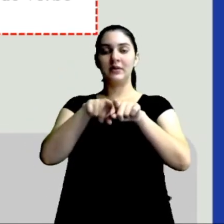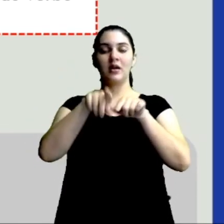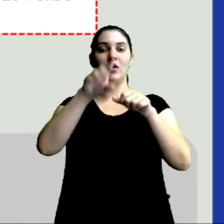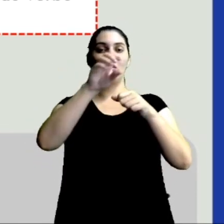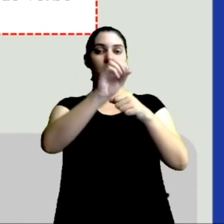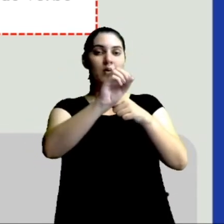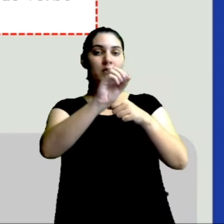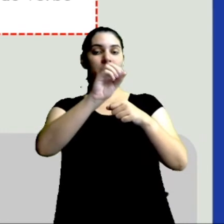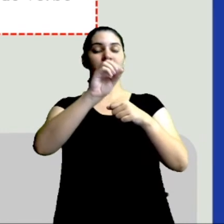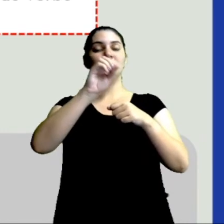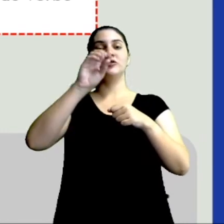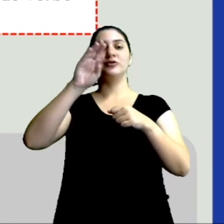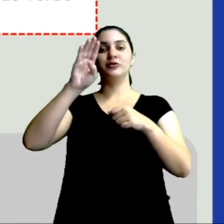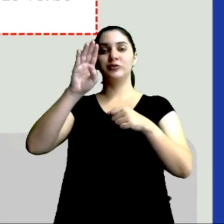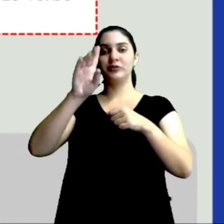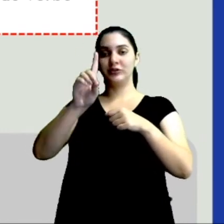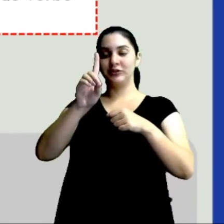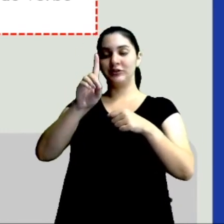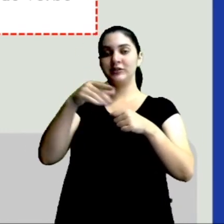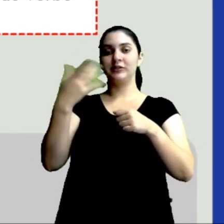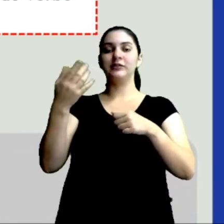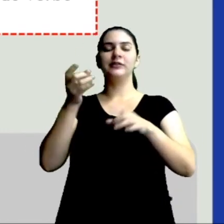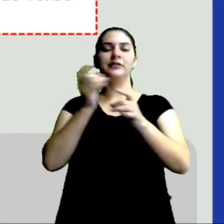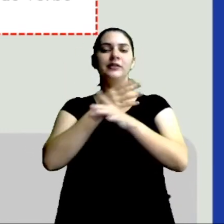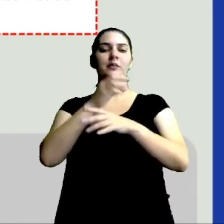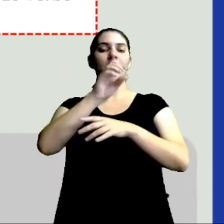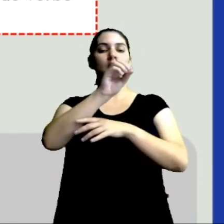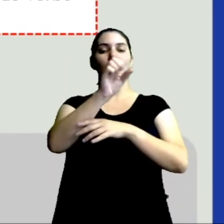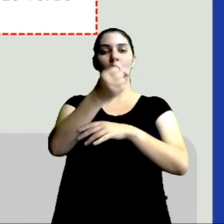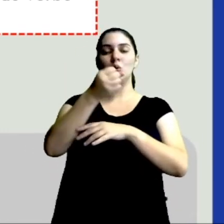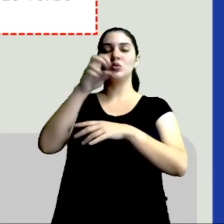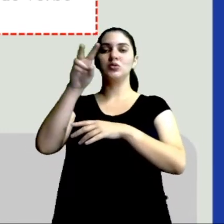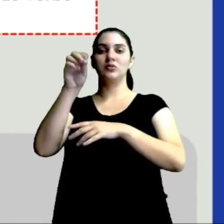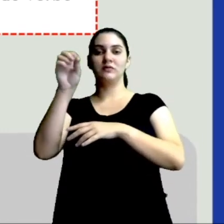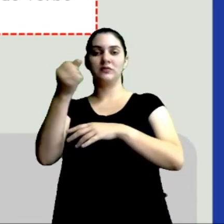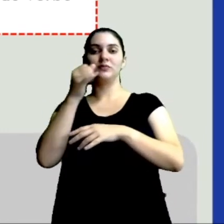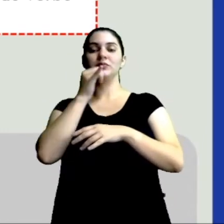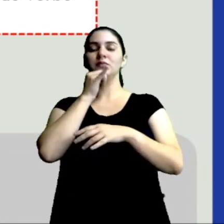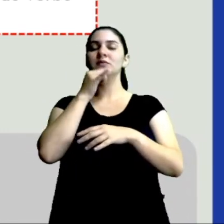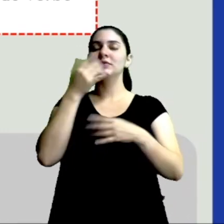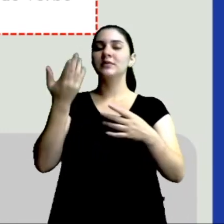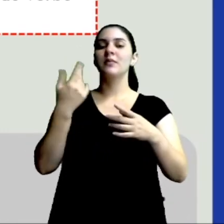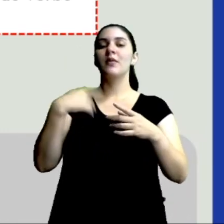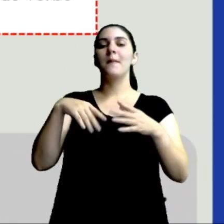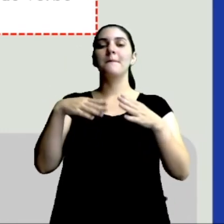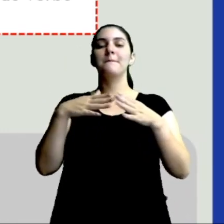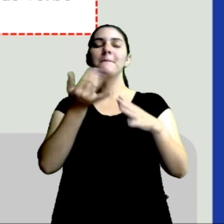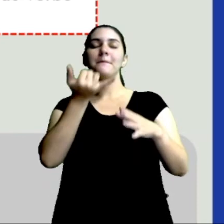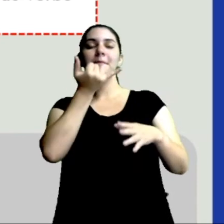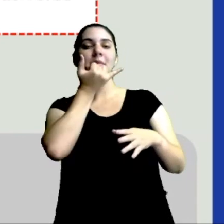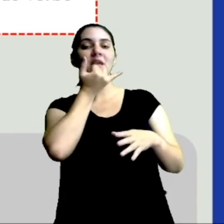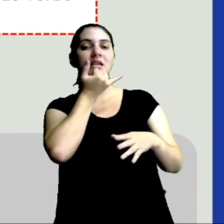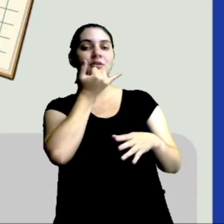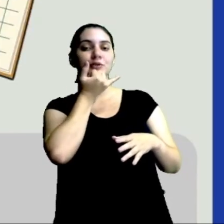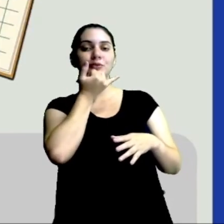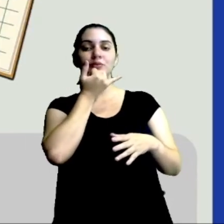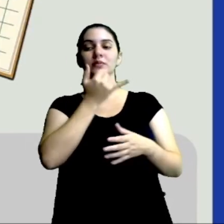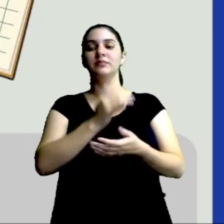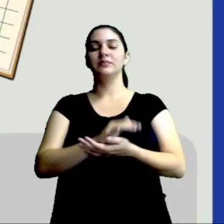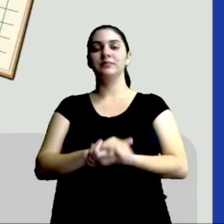for nos ou vos, o S do verbo deve ser retirado. Por exemplo, perdoamo-nos.